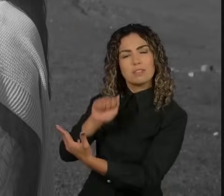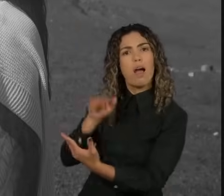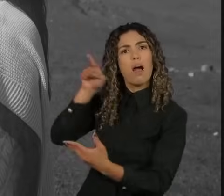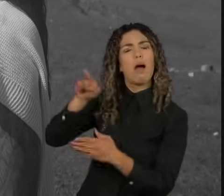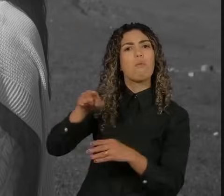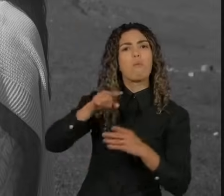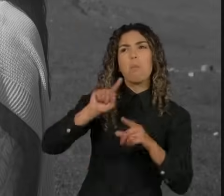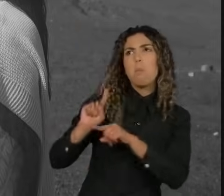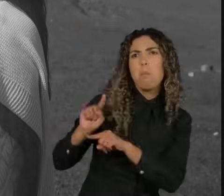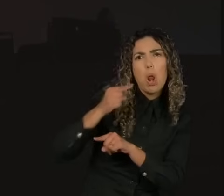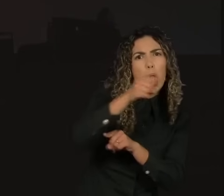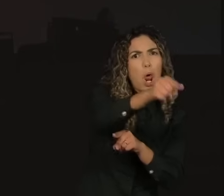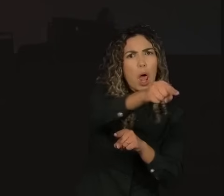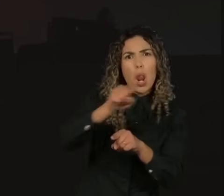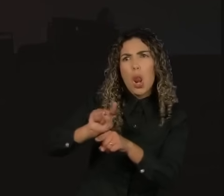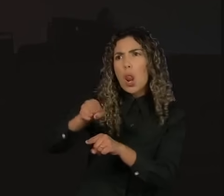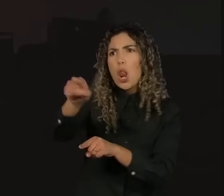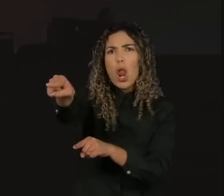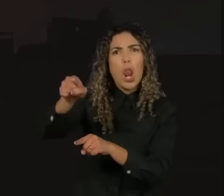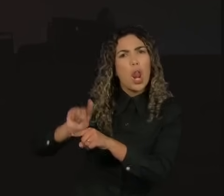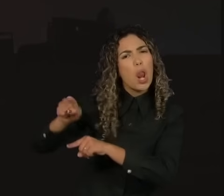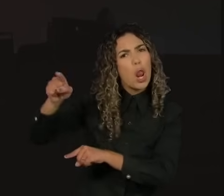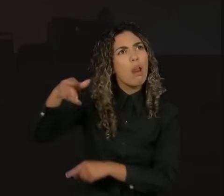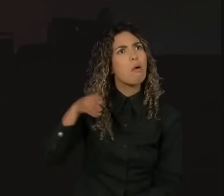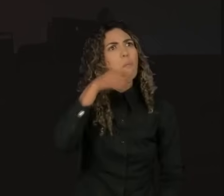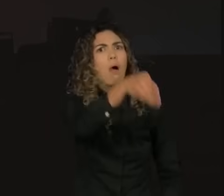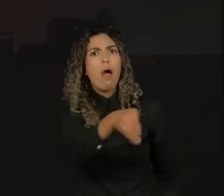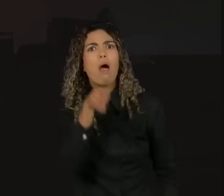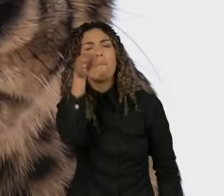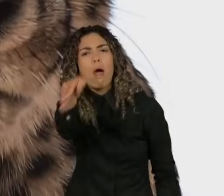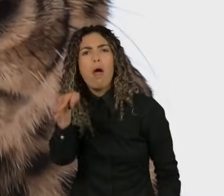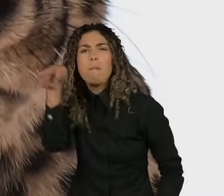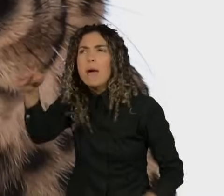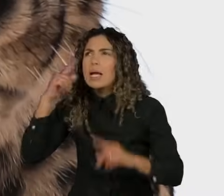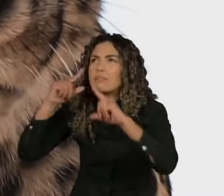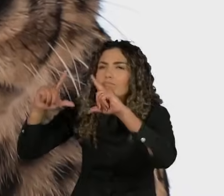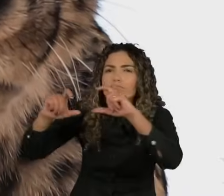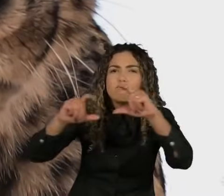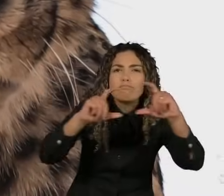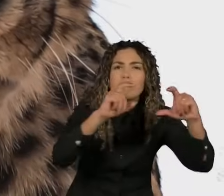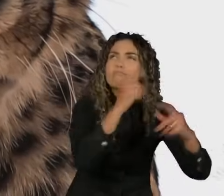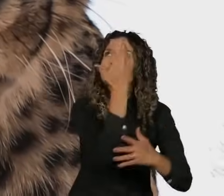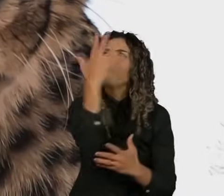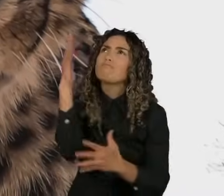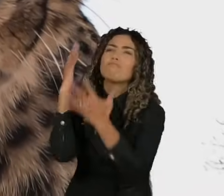lugares remotos da Terra para registrar a riqueza de paisagens e formas de vida.